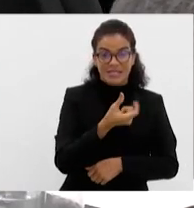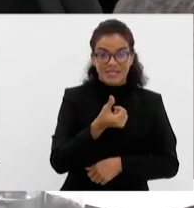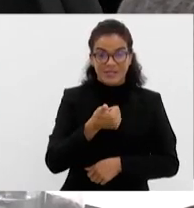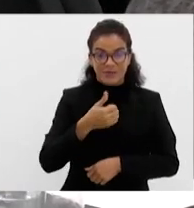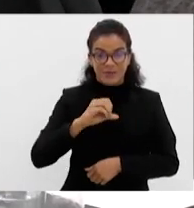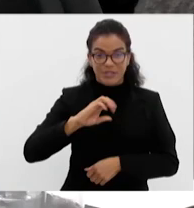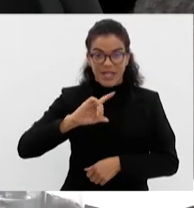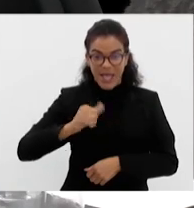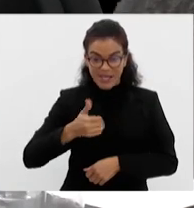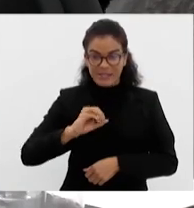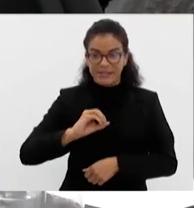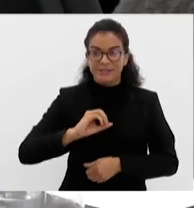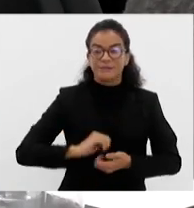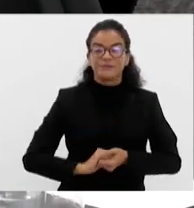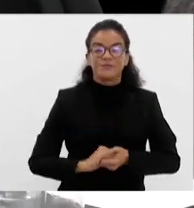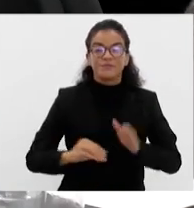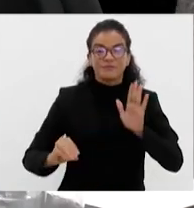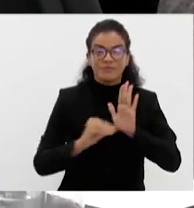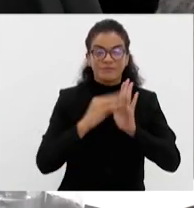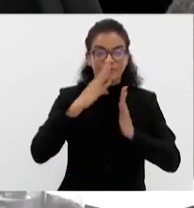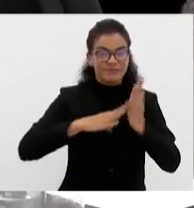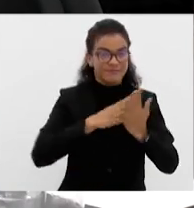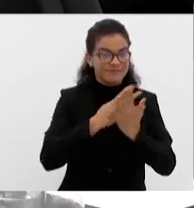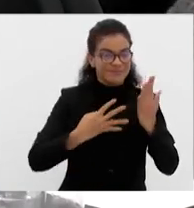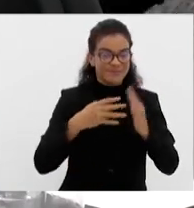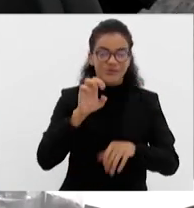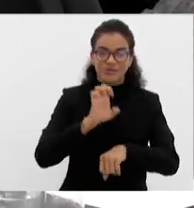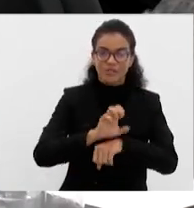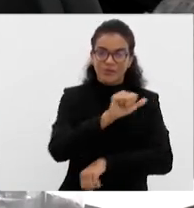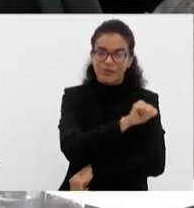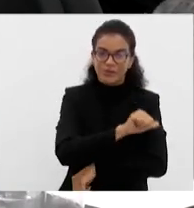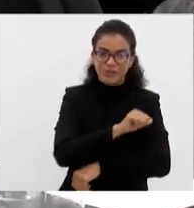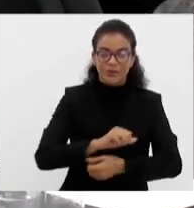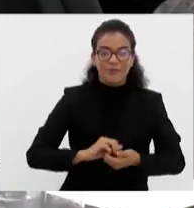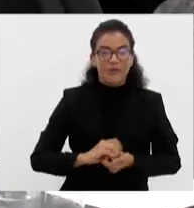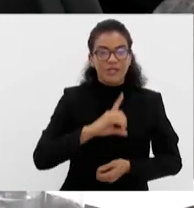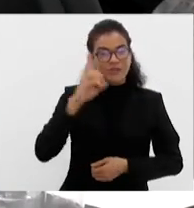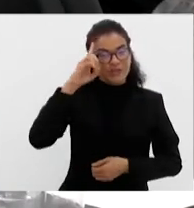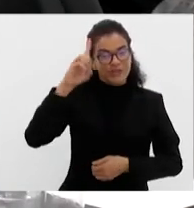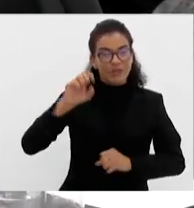6 de janeiro de 2010, incluindo no calendário oficial do Estado do Rio de Janeiro o Dia de Defesa